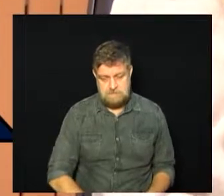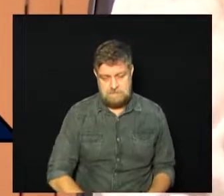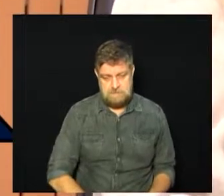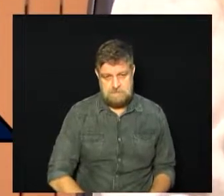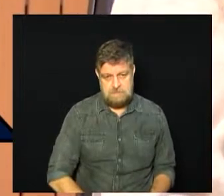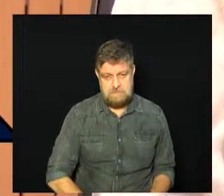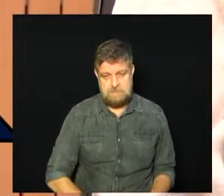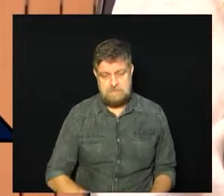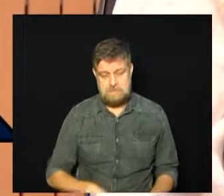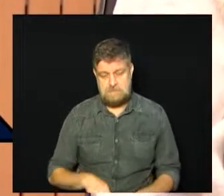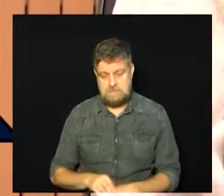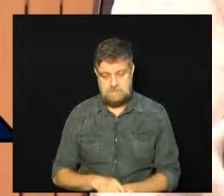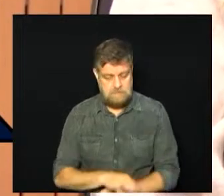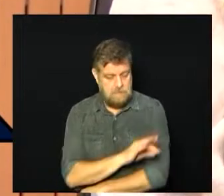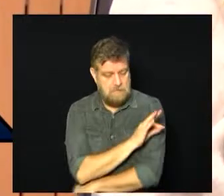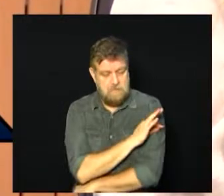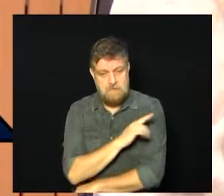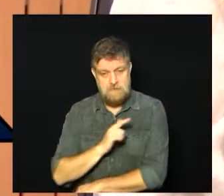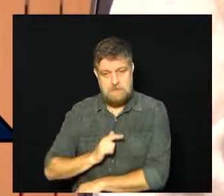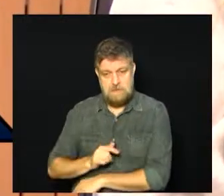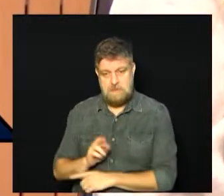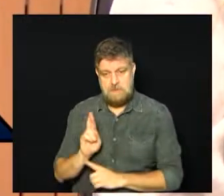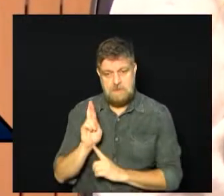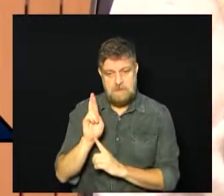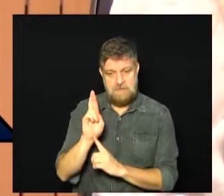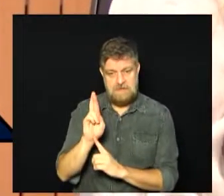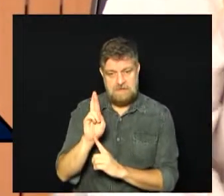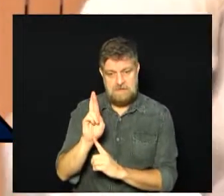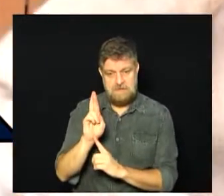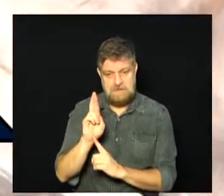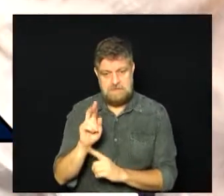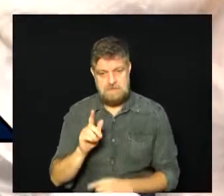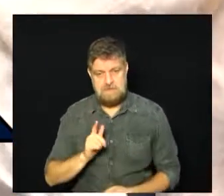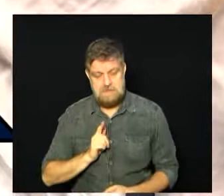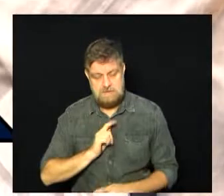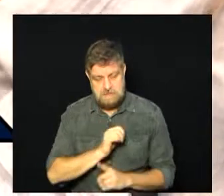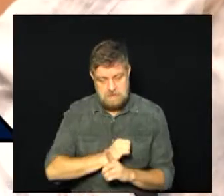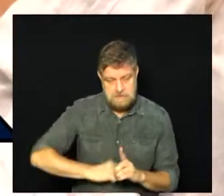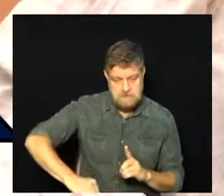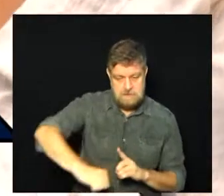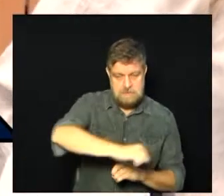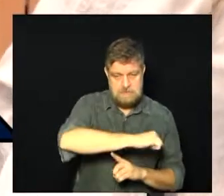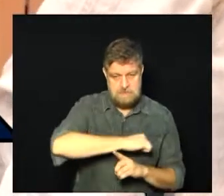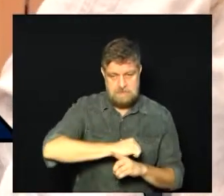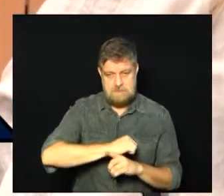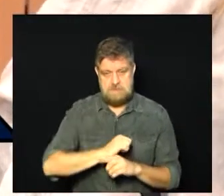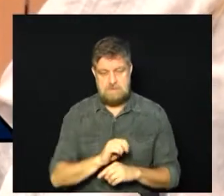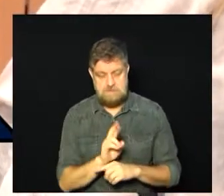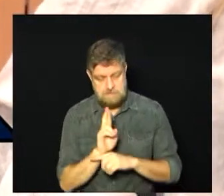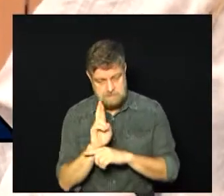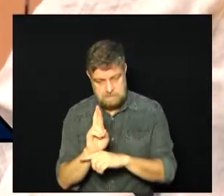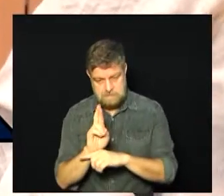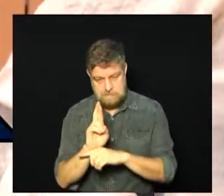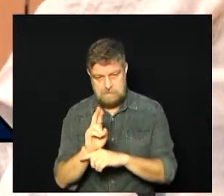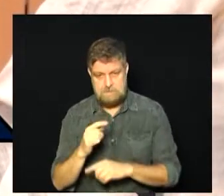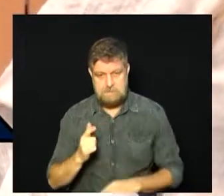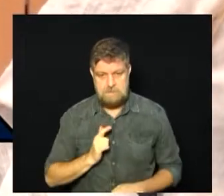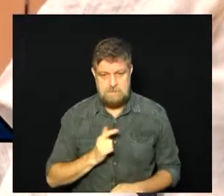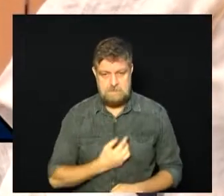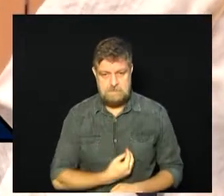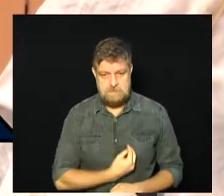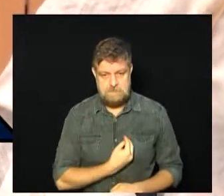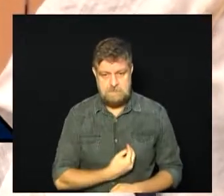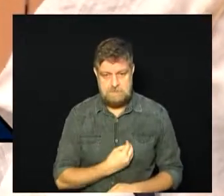da Prefeitura e também da sociedade, que vão debater esse assunto. Então, conosco a Carolina